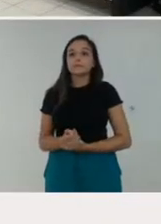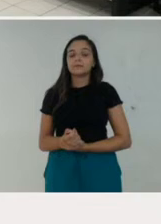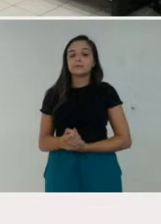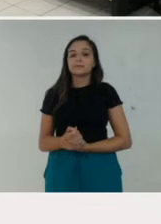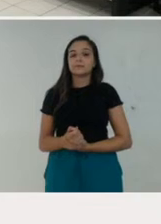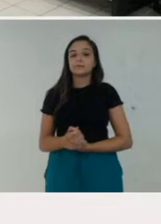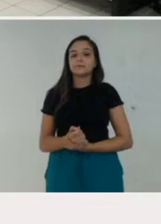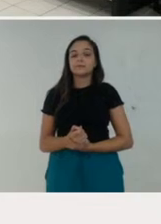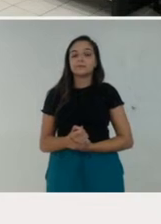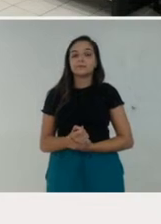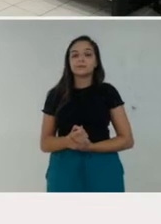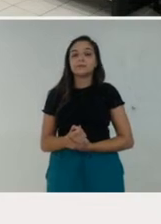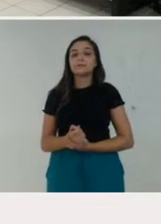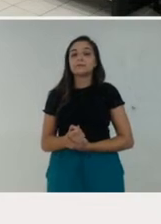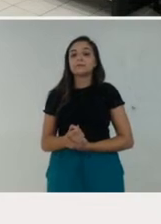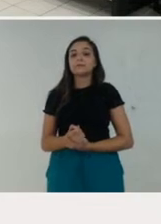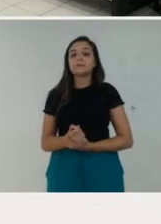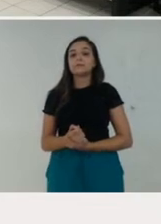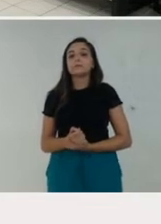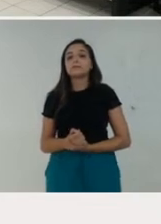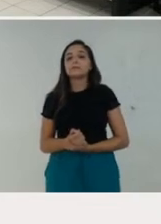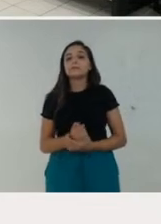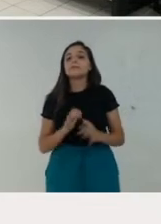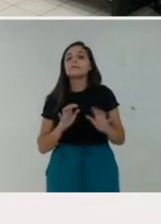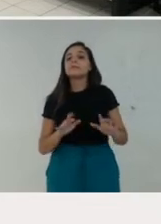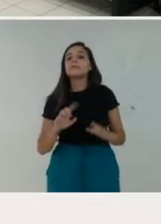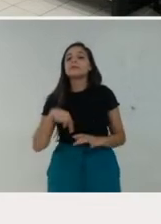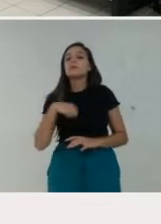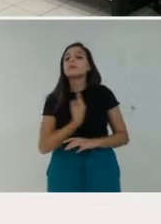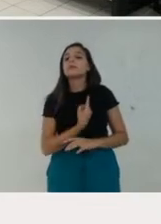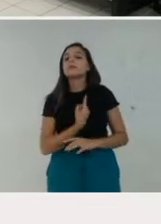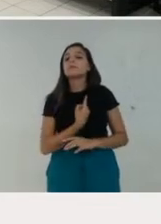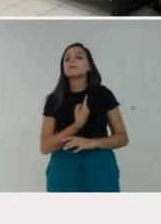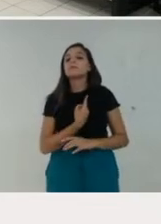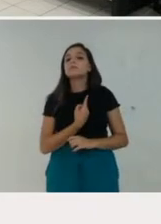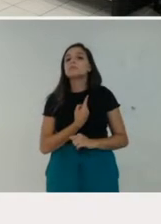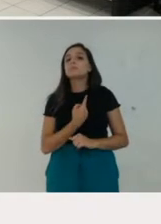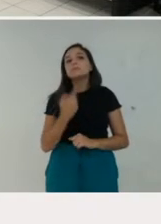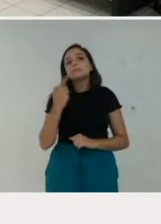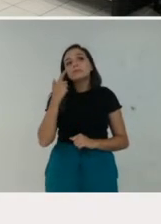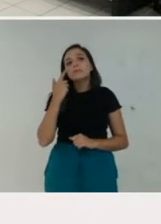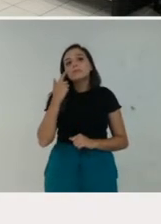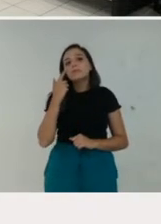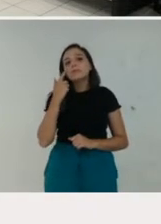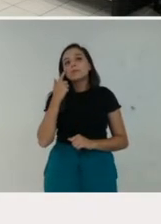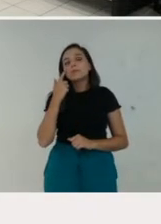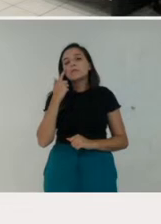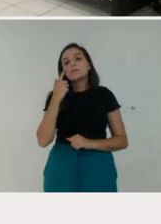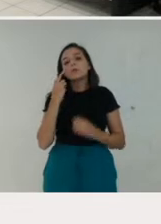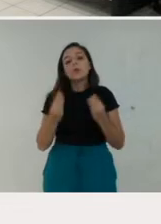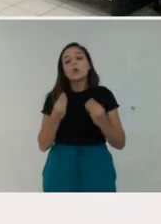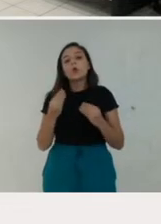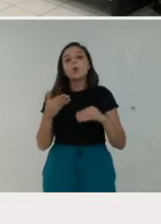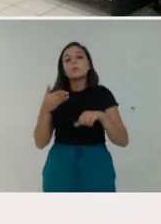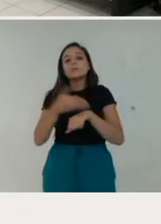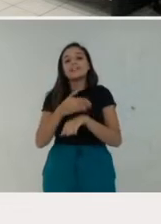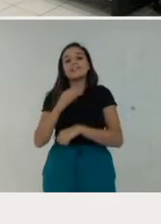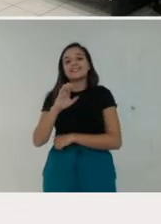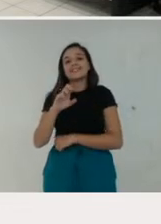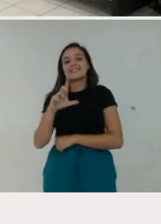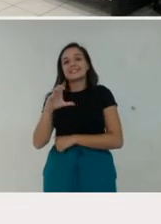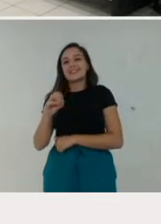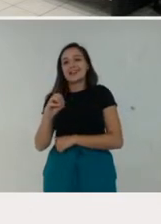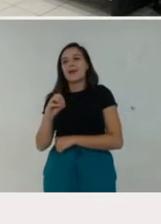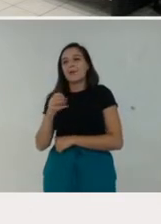E isso se deu justamente para a gente pleitear a entrada nessa plataforma Cielo Brasil, que foi ontem falado aqui